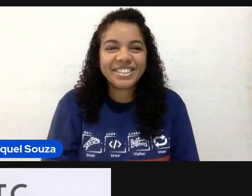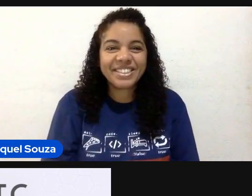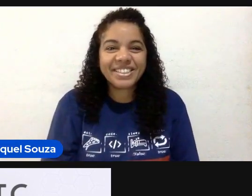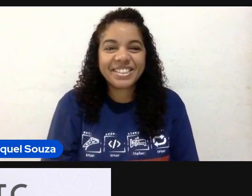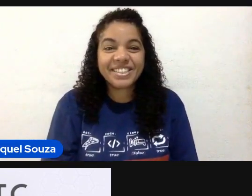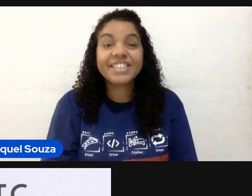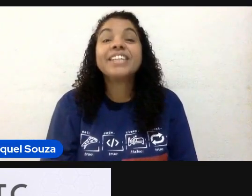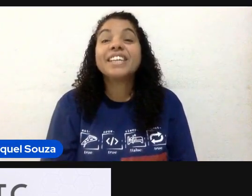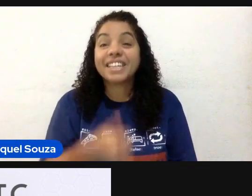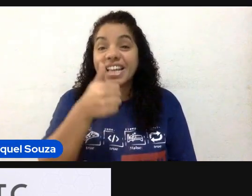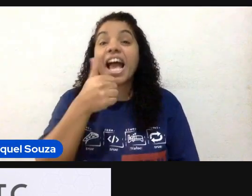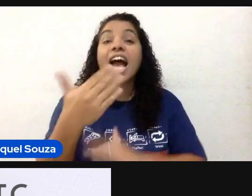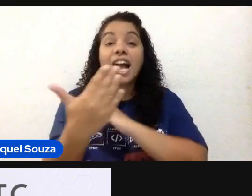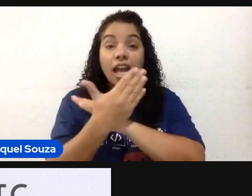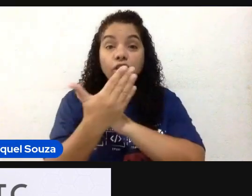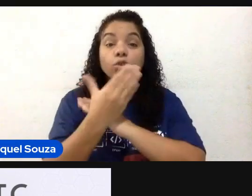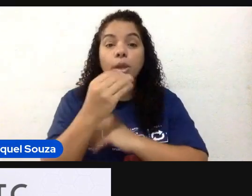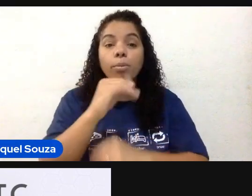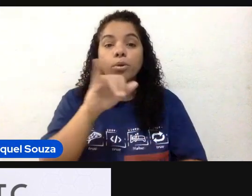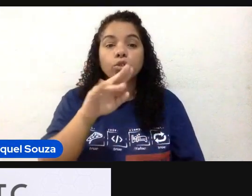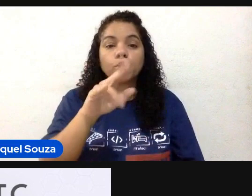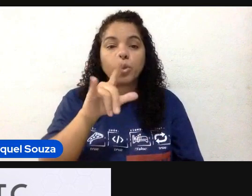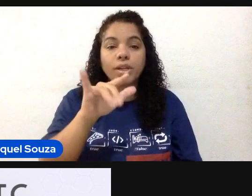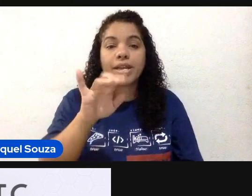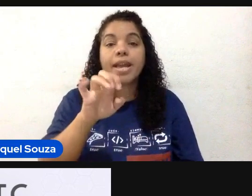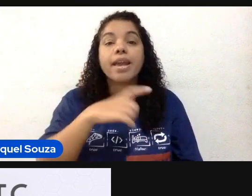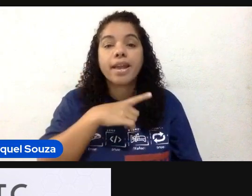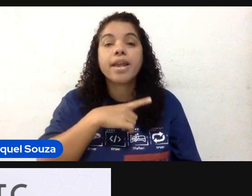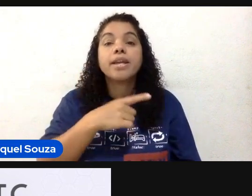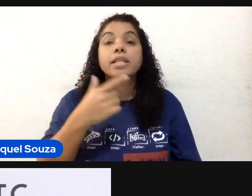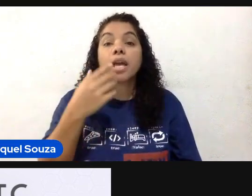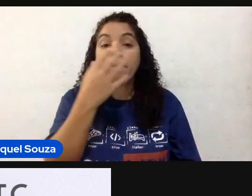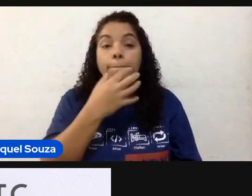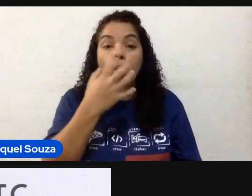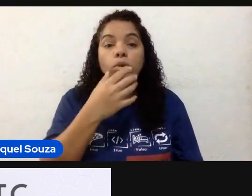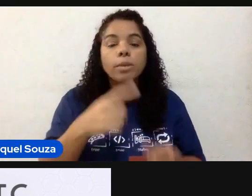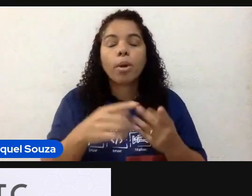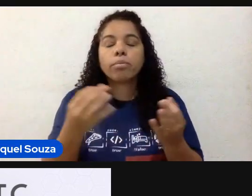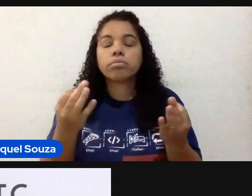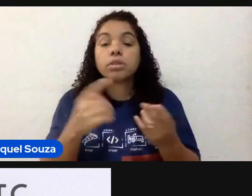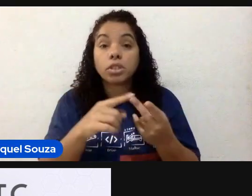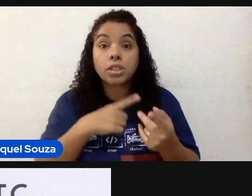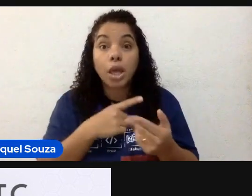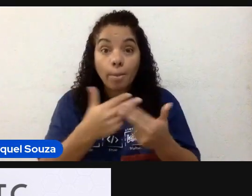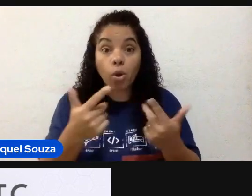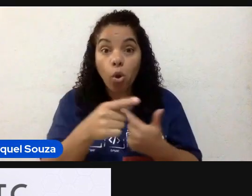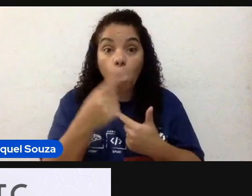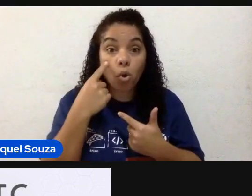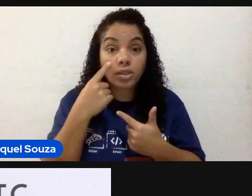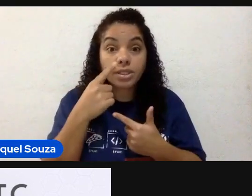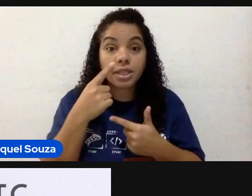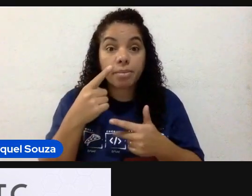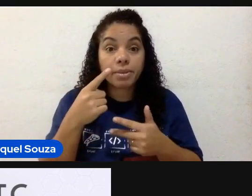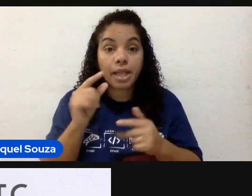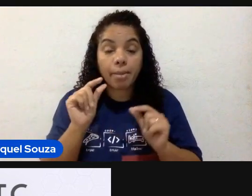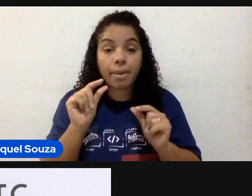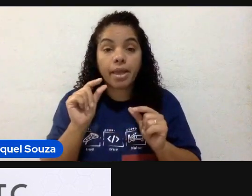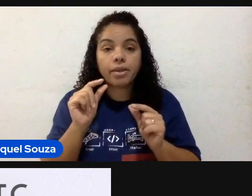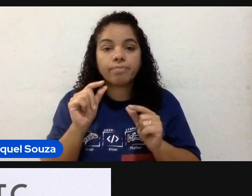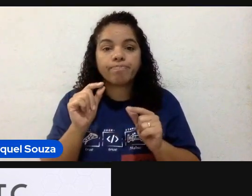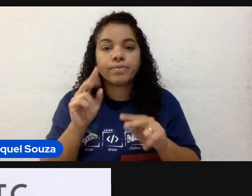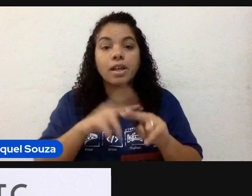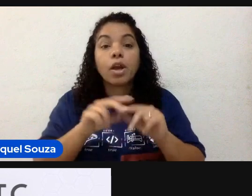Ai, ajuda muito, Juliene. Houve playlists de concentração. Eu não consigo. Gente, eu tenho uma coisa aqui que também é meio travada, que